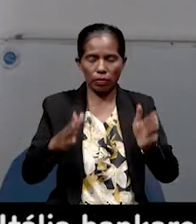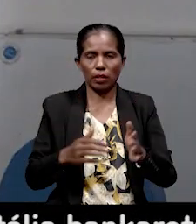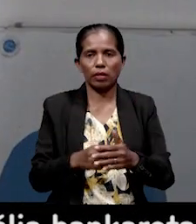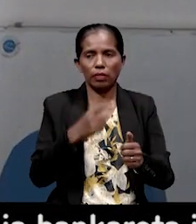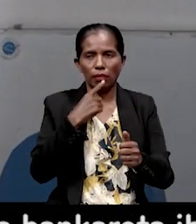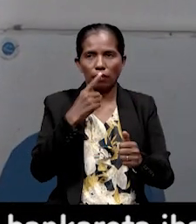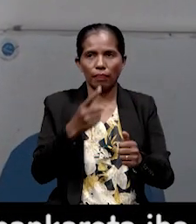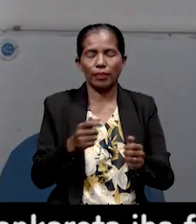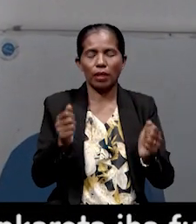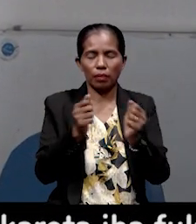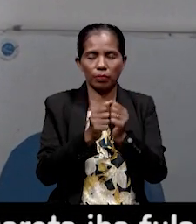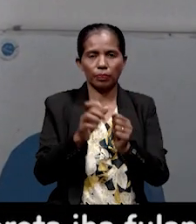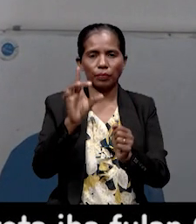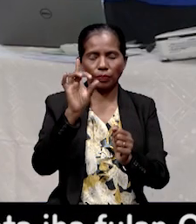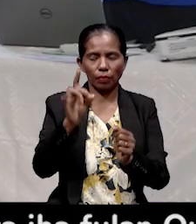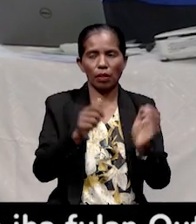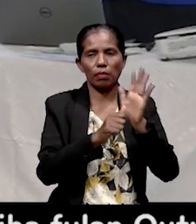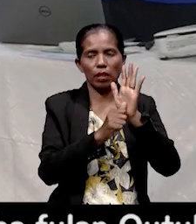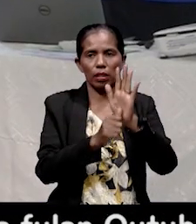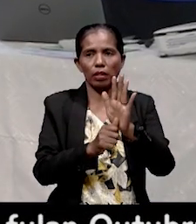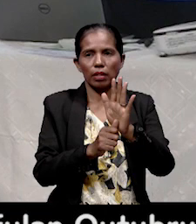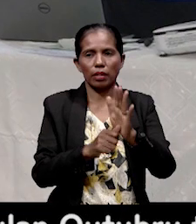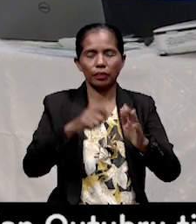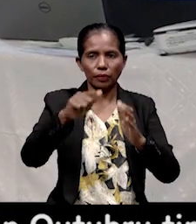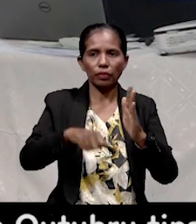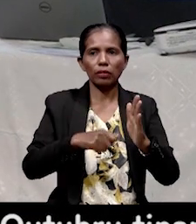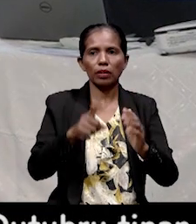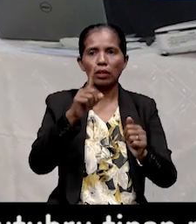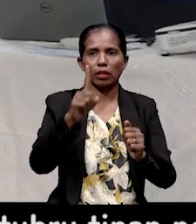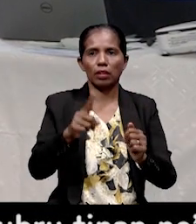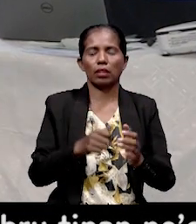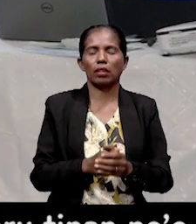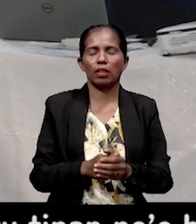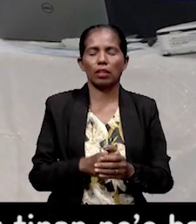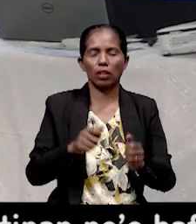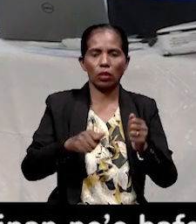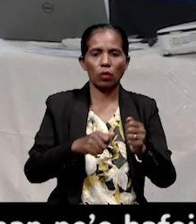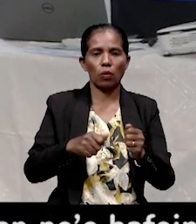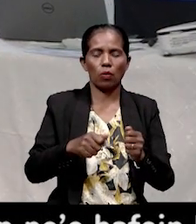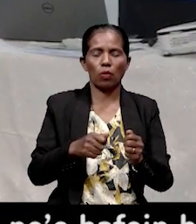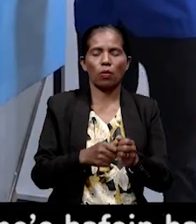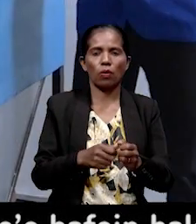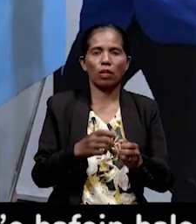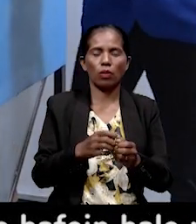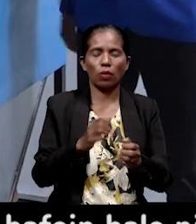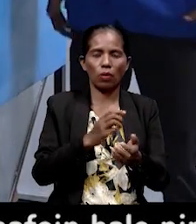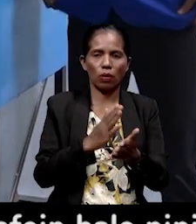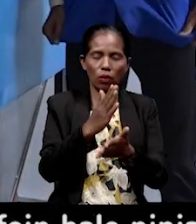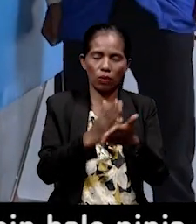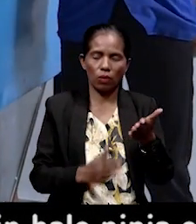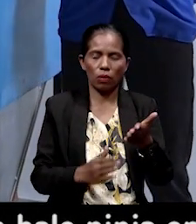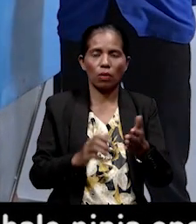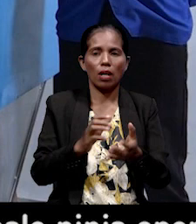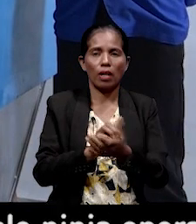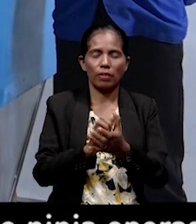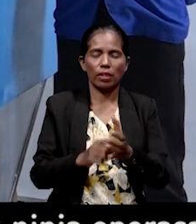refere, hamutuk na iwalu apresenta makina dulas kafe ida, makina kua maik ida, no makina kua farina ida. Ho